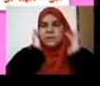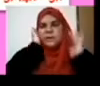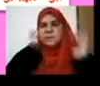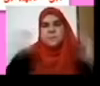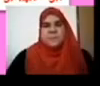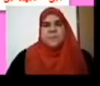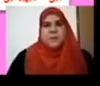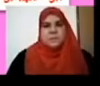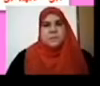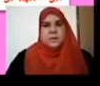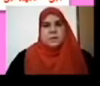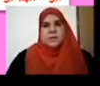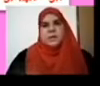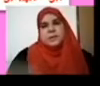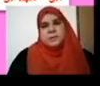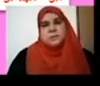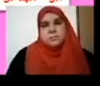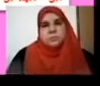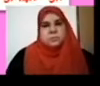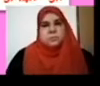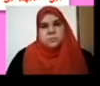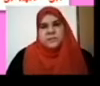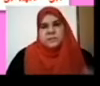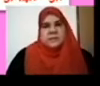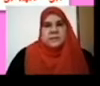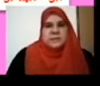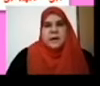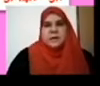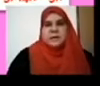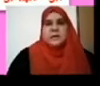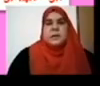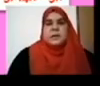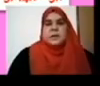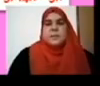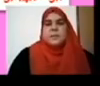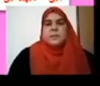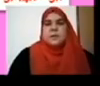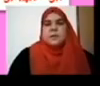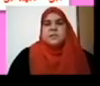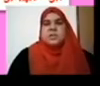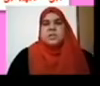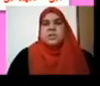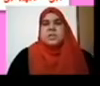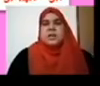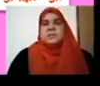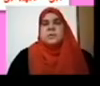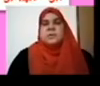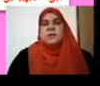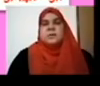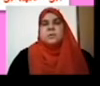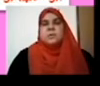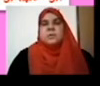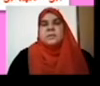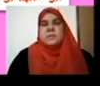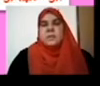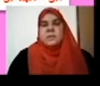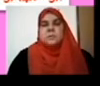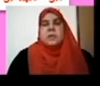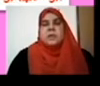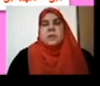dois quadrados perfeitos, tá? E aí não vai seguir essa regra. Então, primeira coisa, a gente tira a raiz quadrada